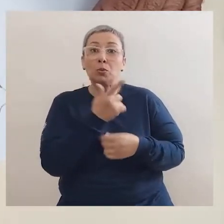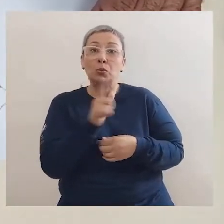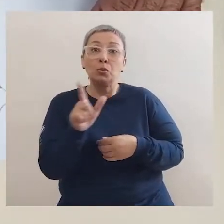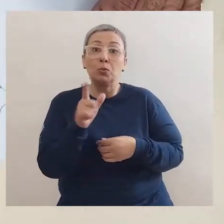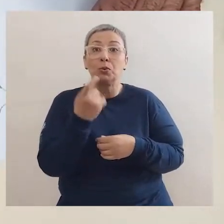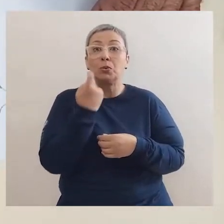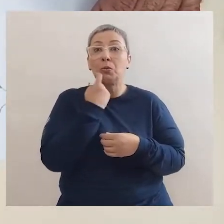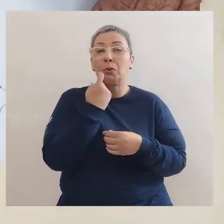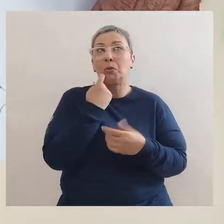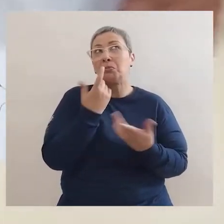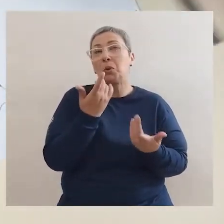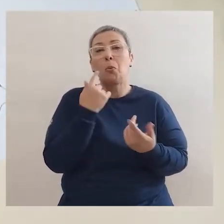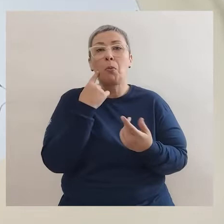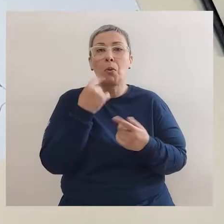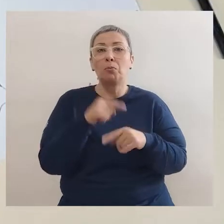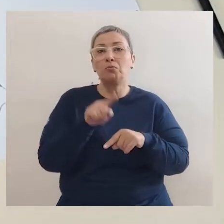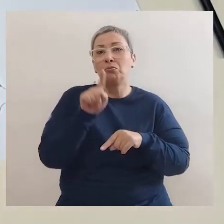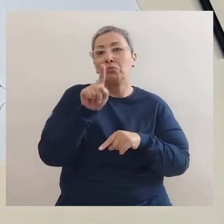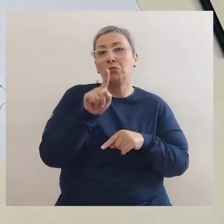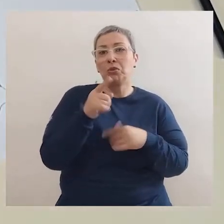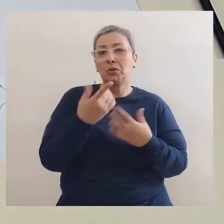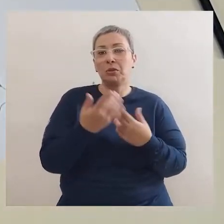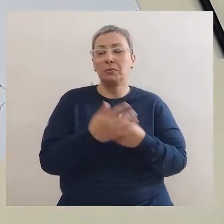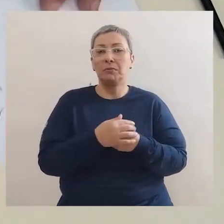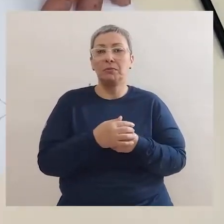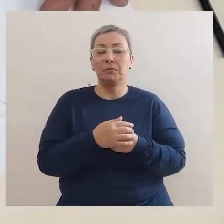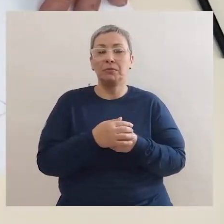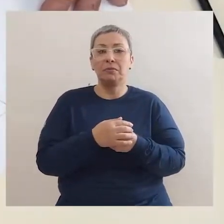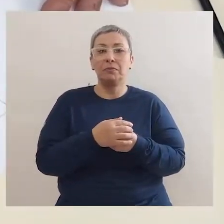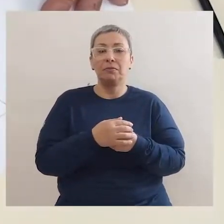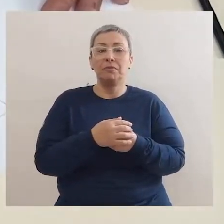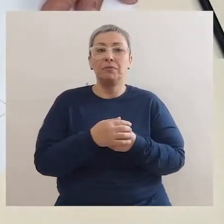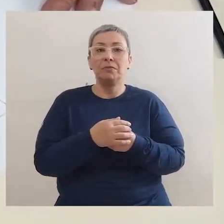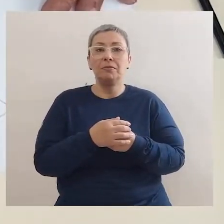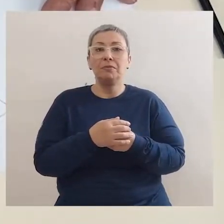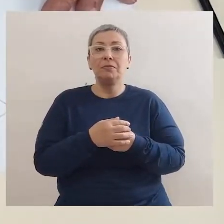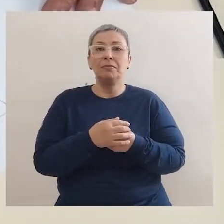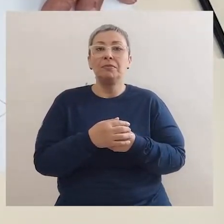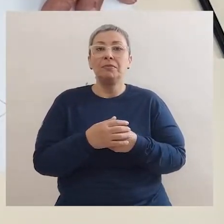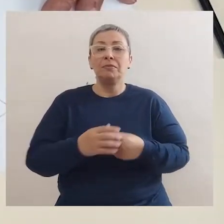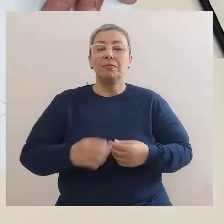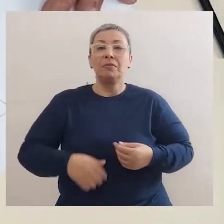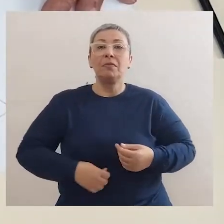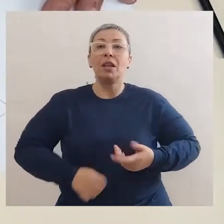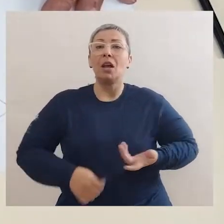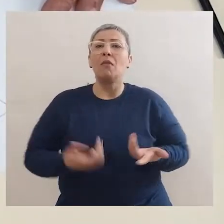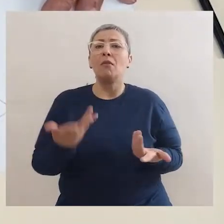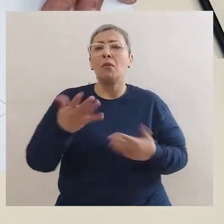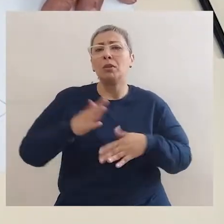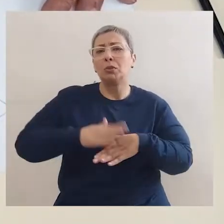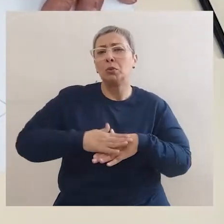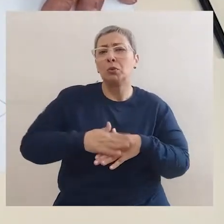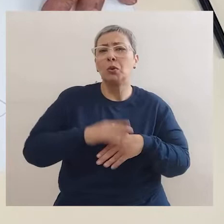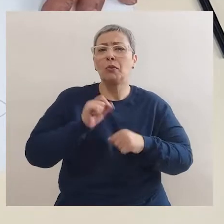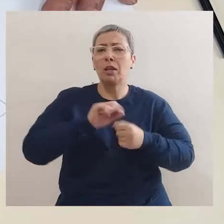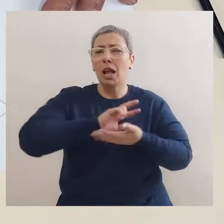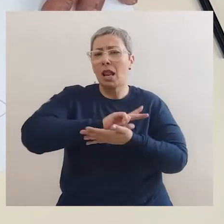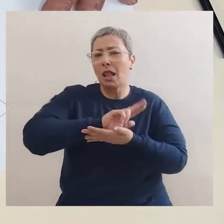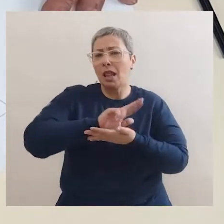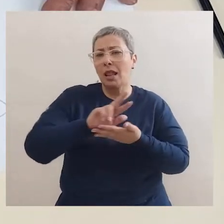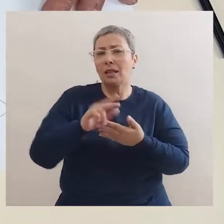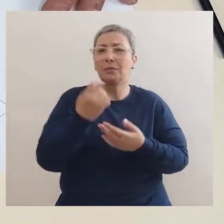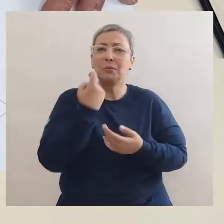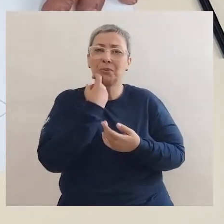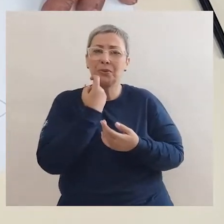fazer vários peixinhos, né? Mas o interessante é que você pegue uma canetinha